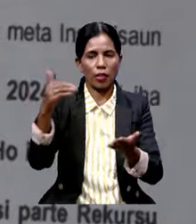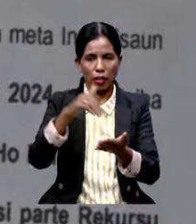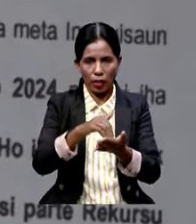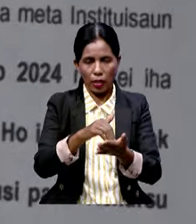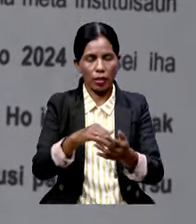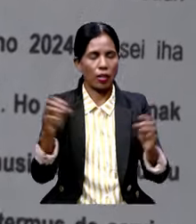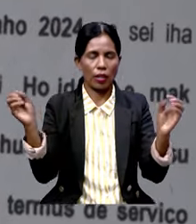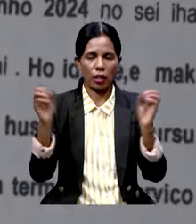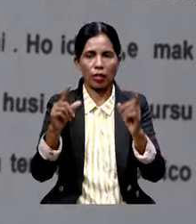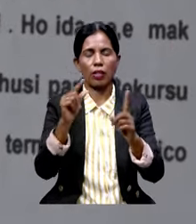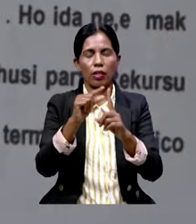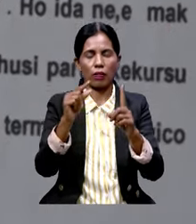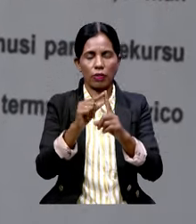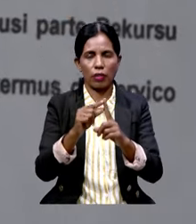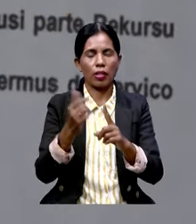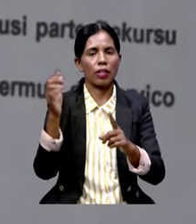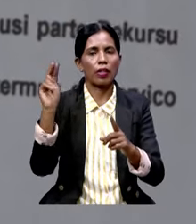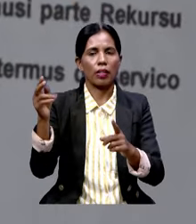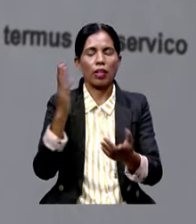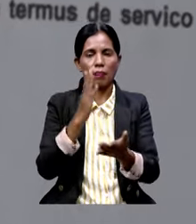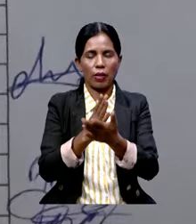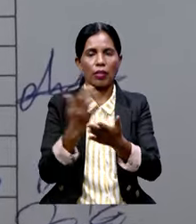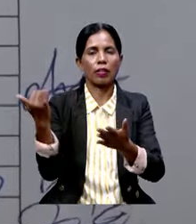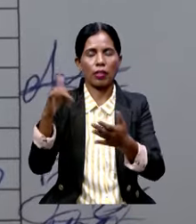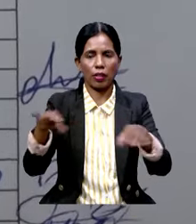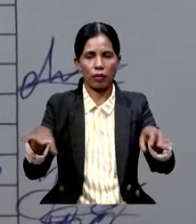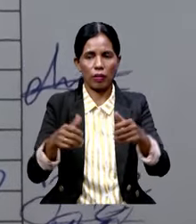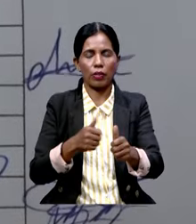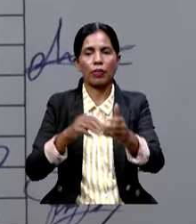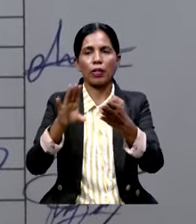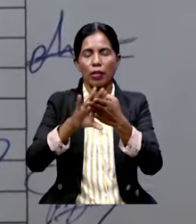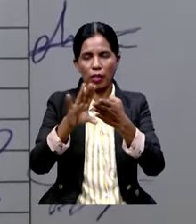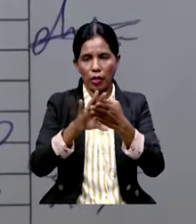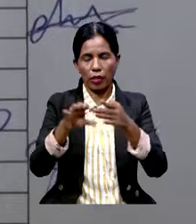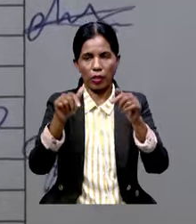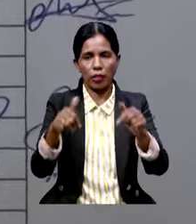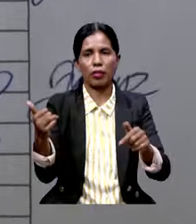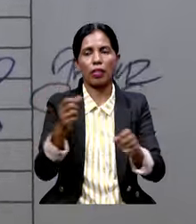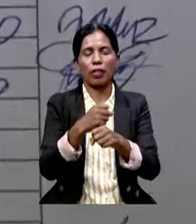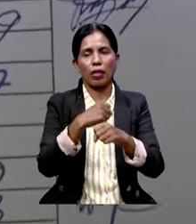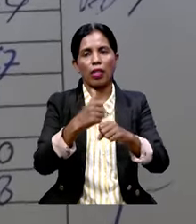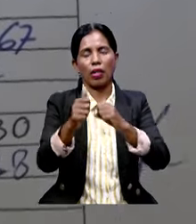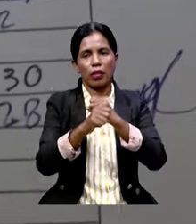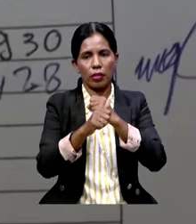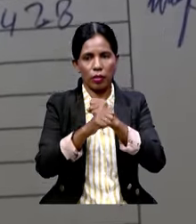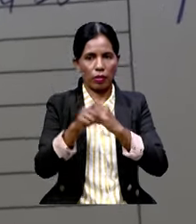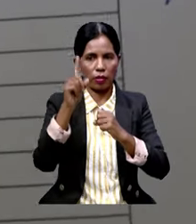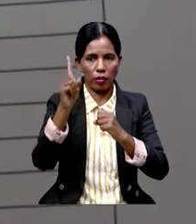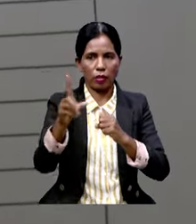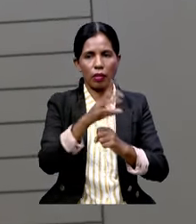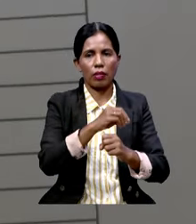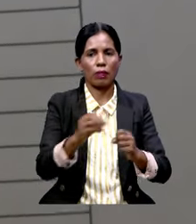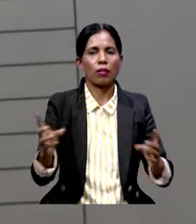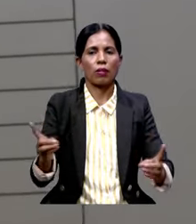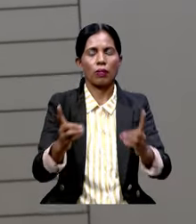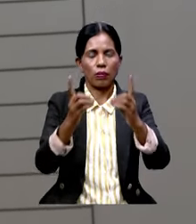dia ele é fundo até ter rapara se o contrato. Então, baseia para carta notificação, não precisa ser halos na ação ainda, ou de contra a decisão